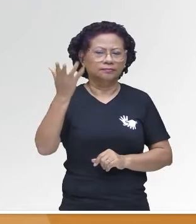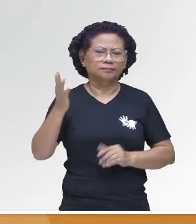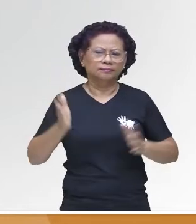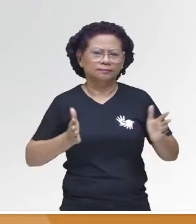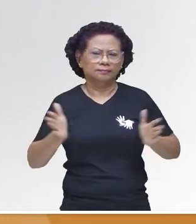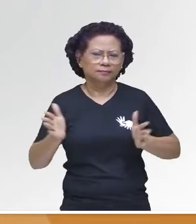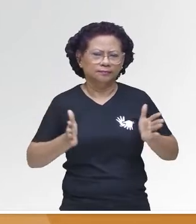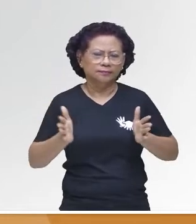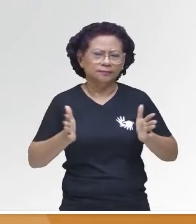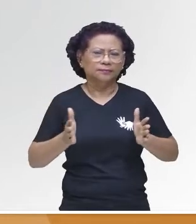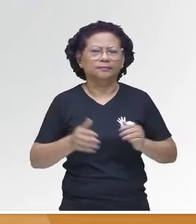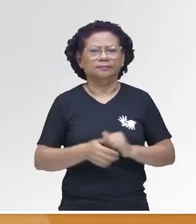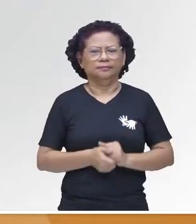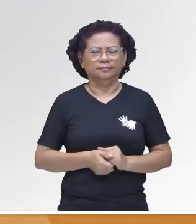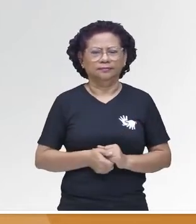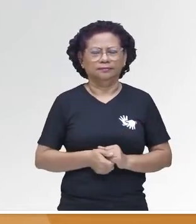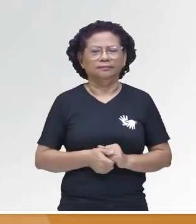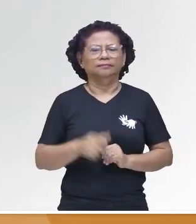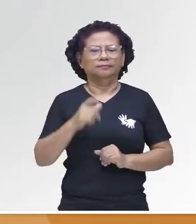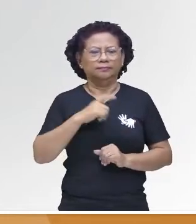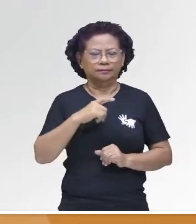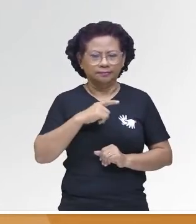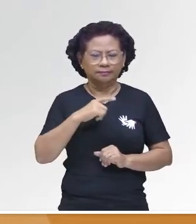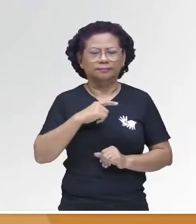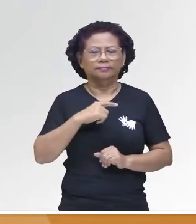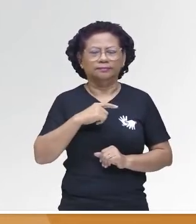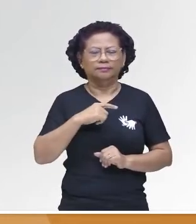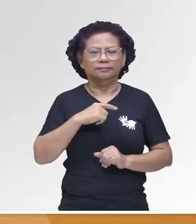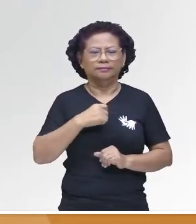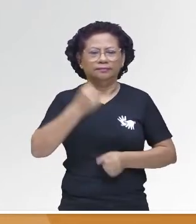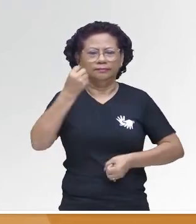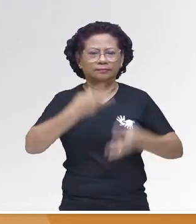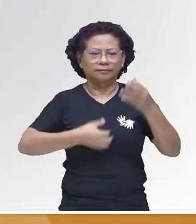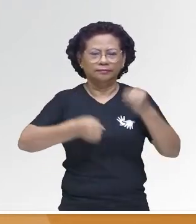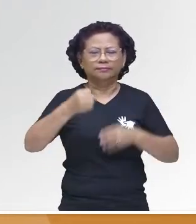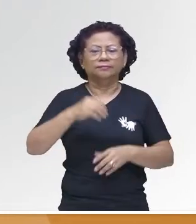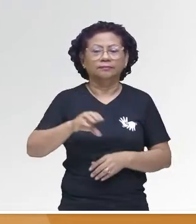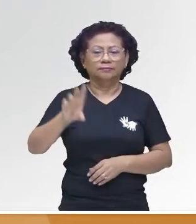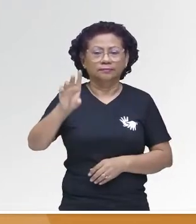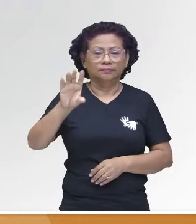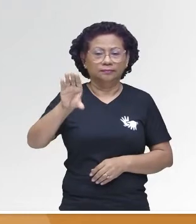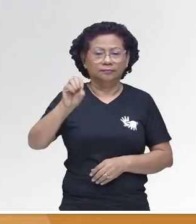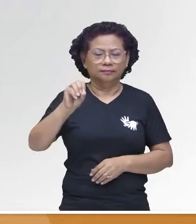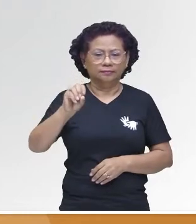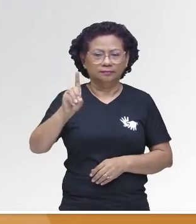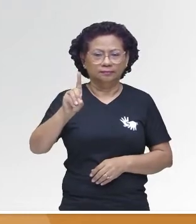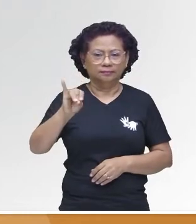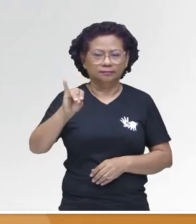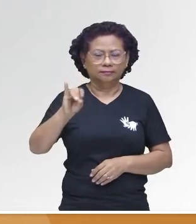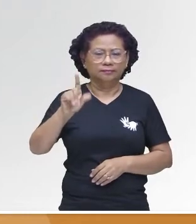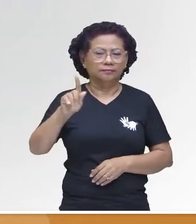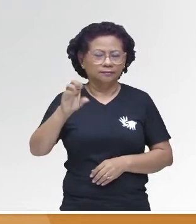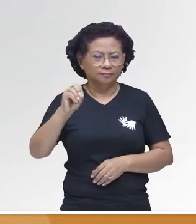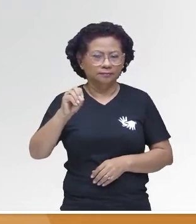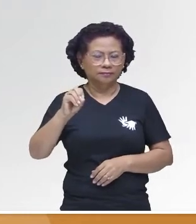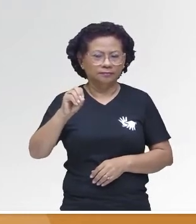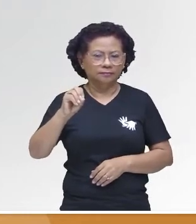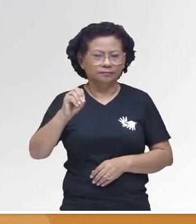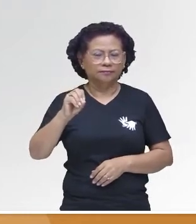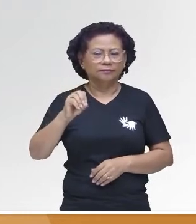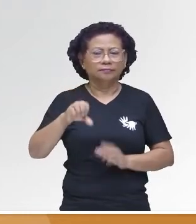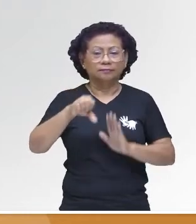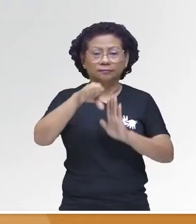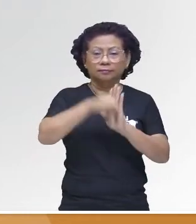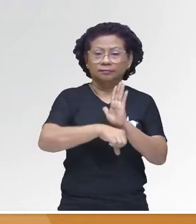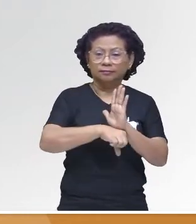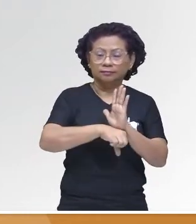período? Código de Processo Criminal. Em 1832, estabeleceu-se um Código